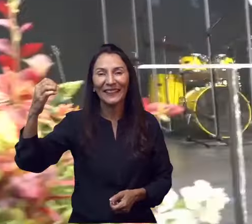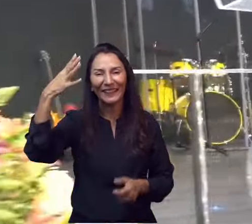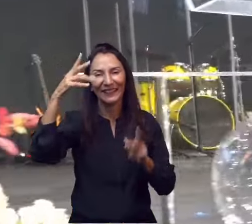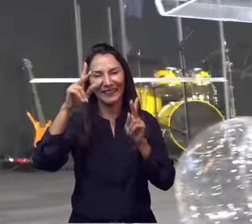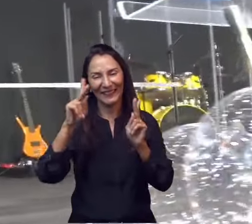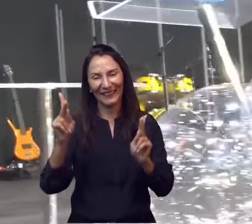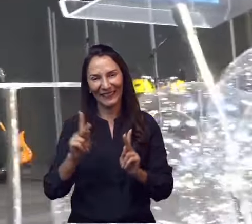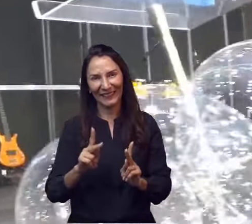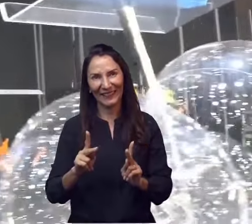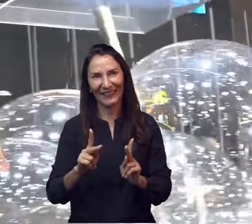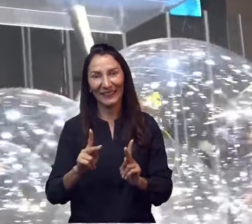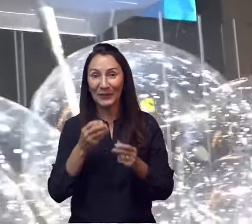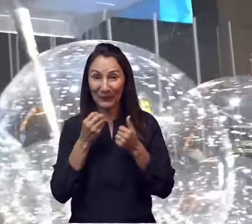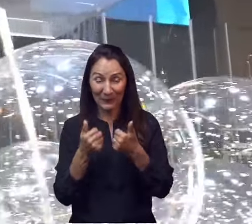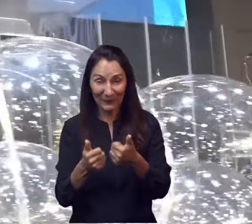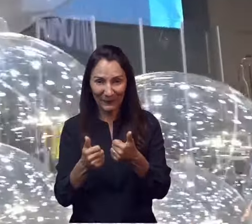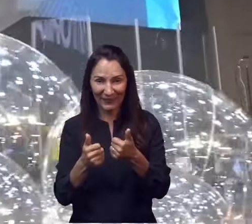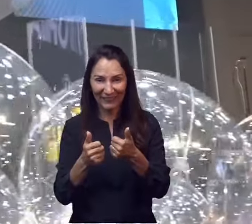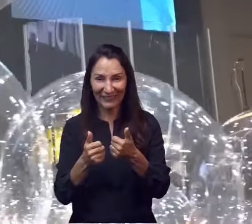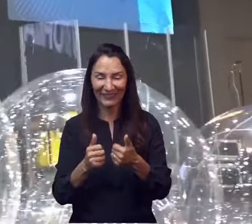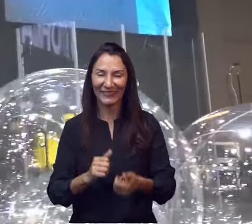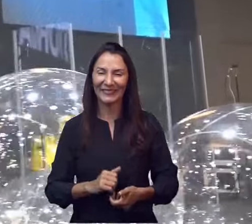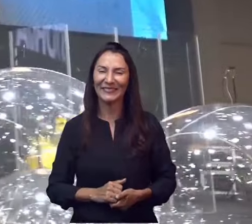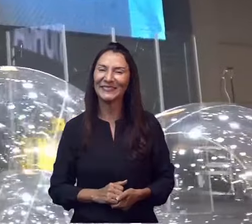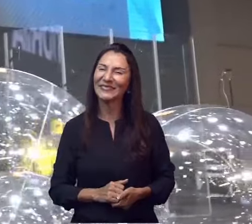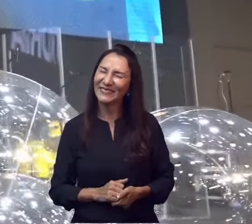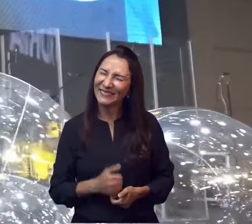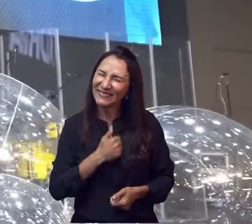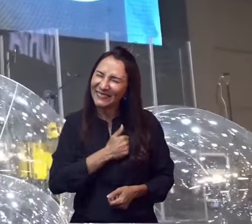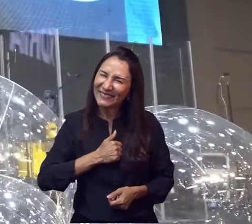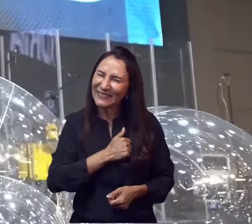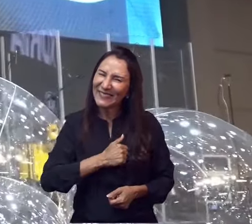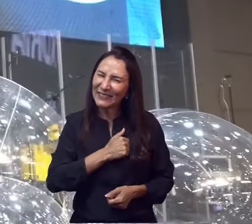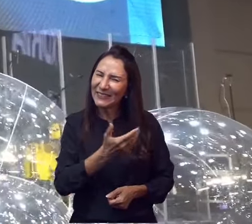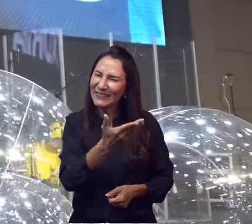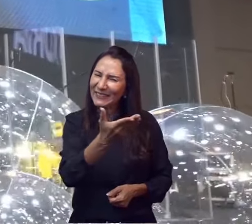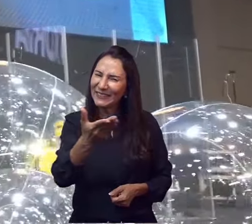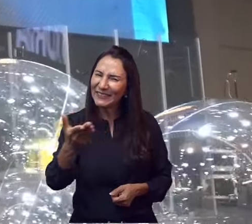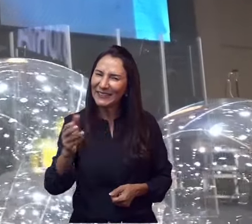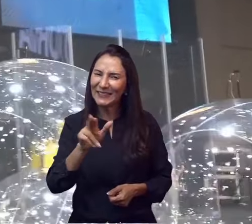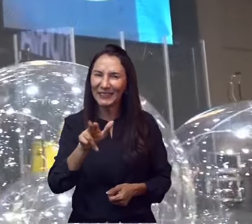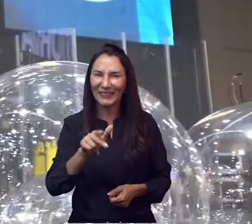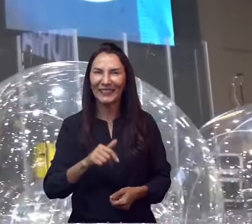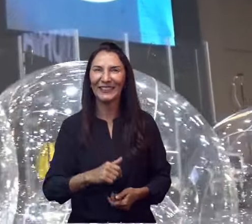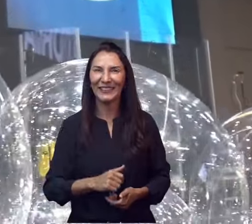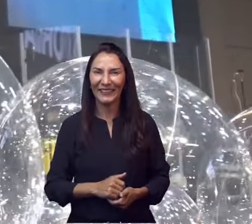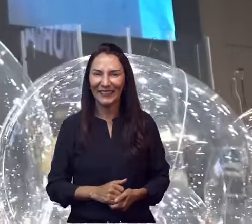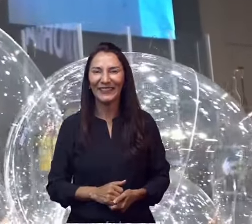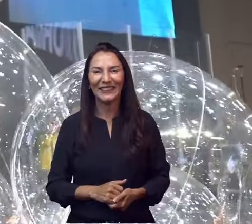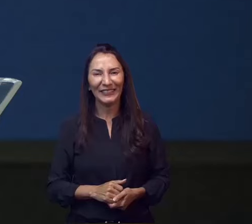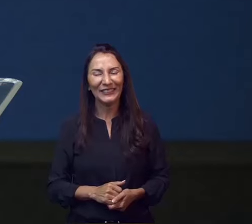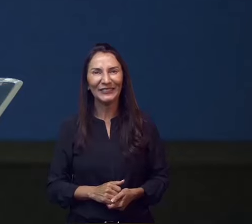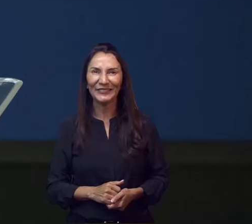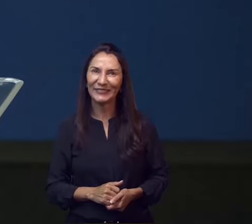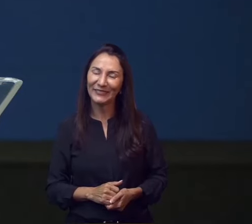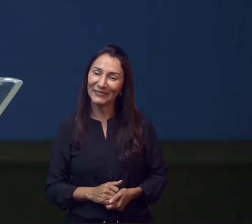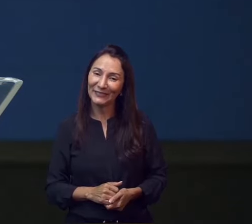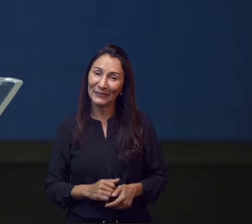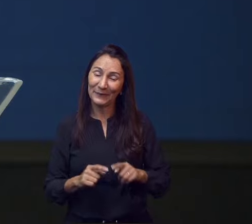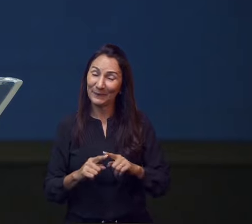paz tudo bom saudade dos irmãos mas eu não poderia